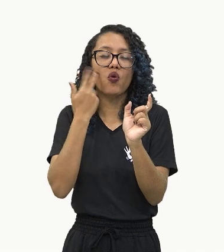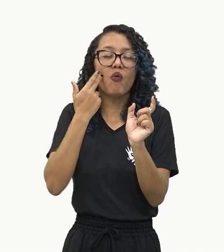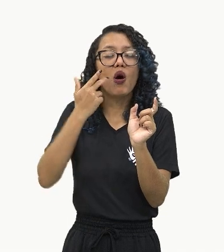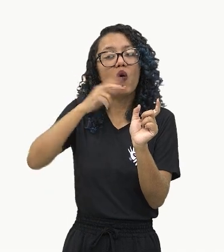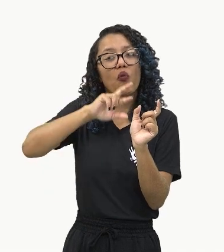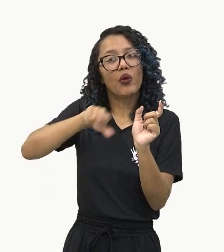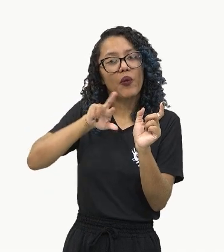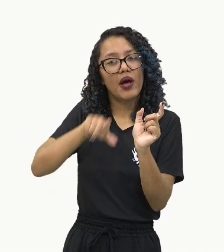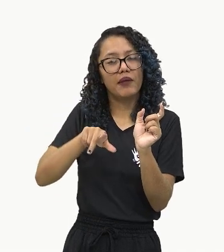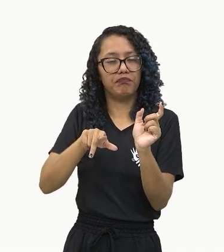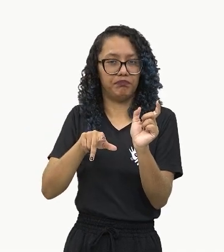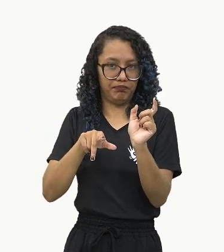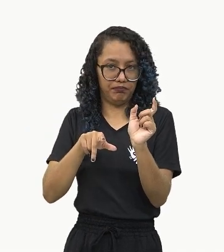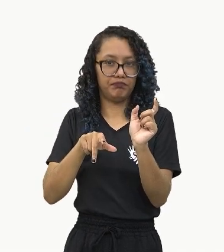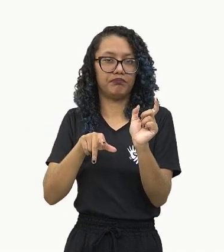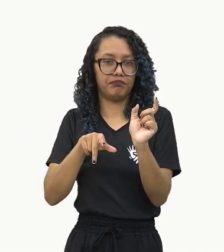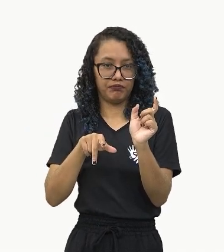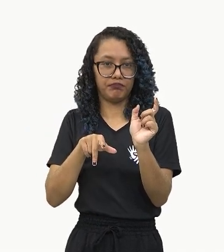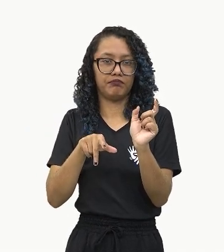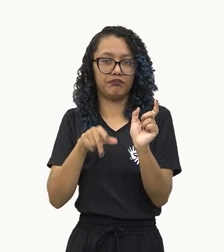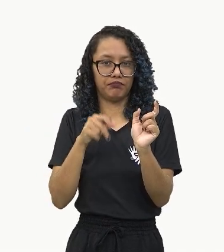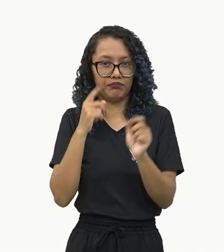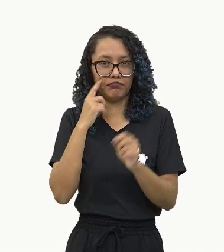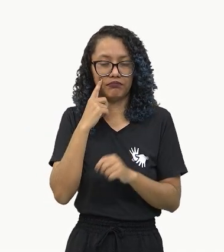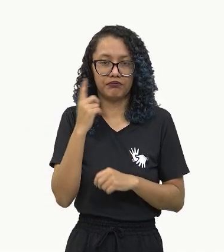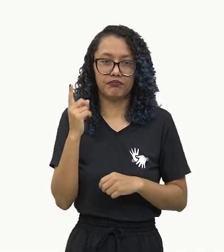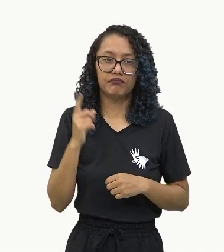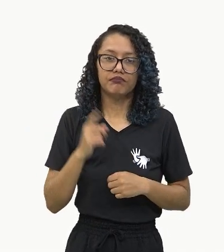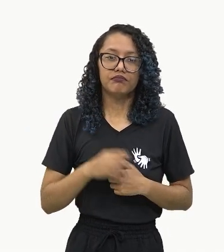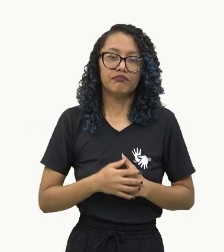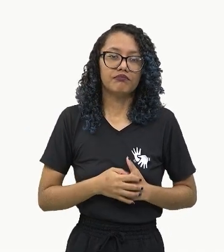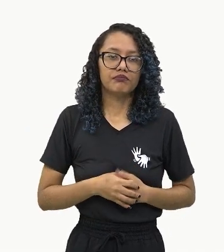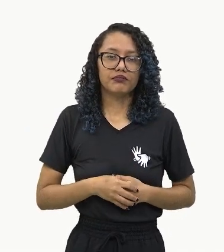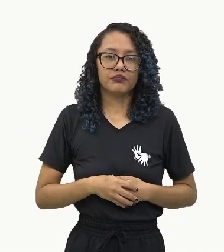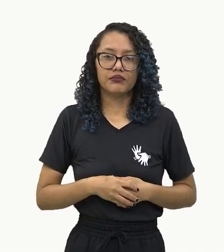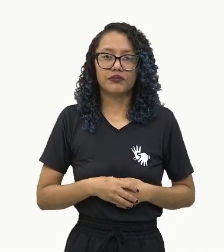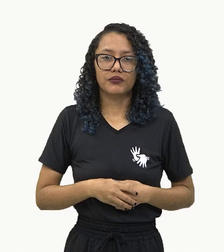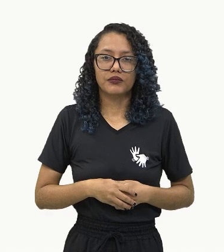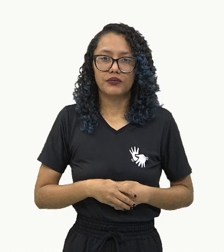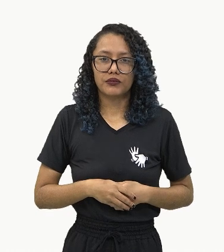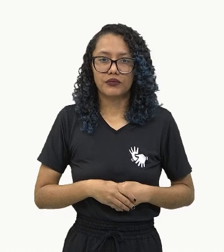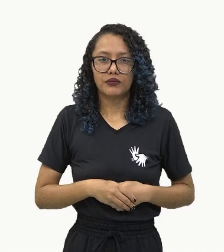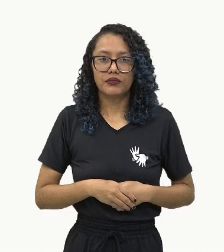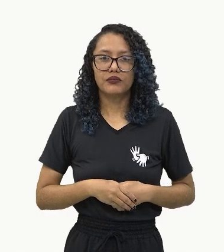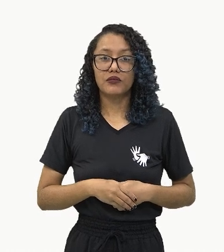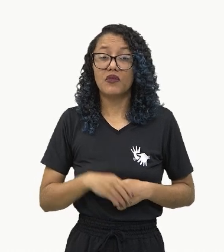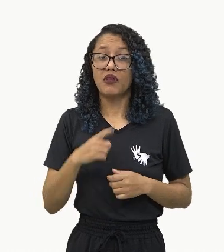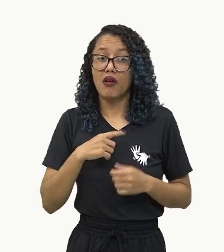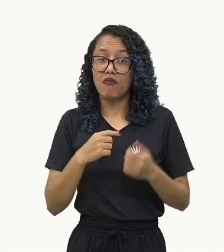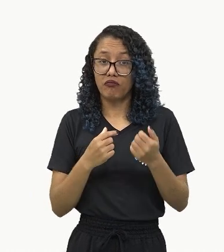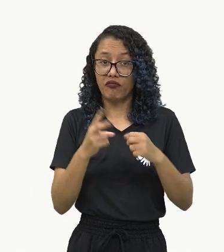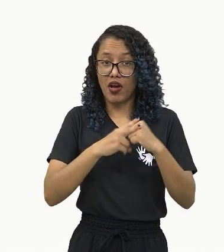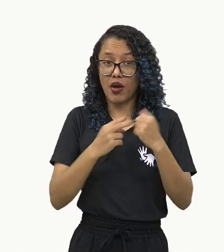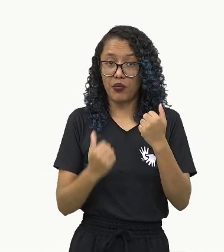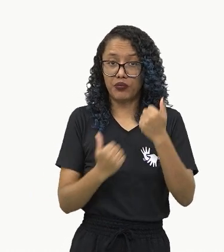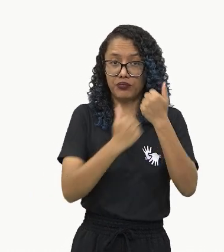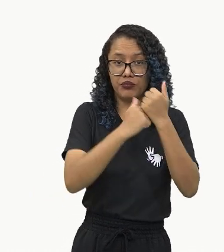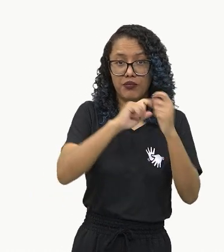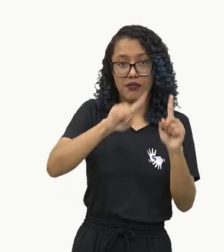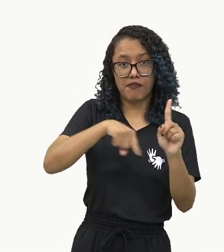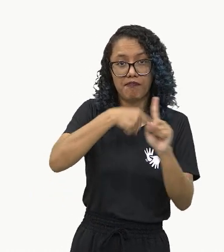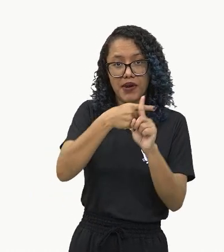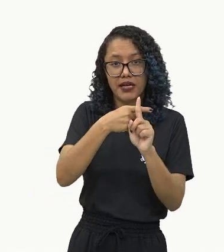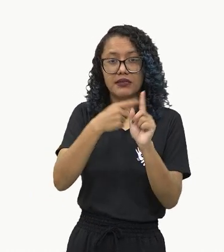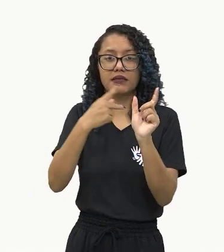ou irregulares. Então, depois nós vamos ter o quê? Depois do verbo haber, el particípio